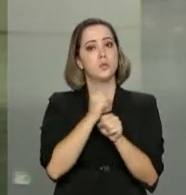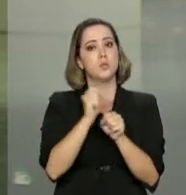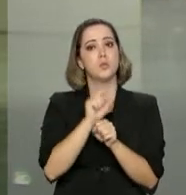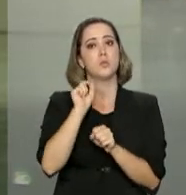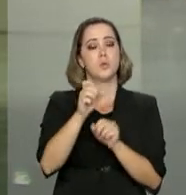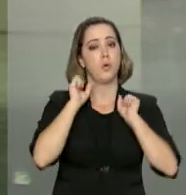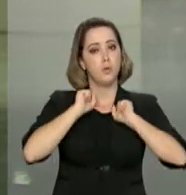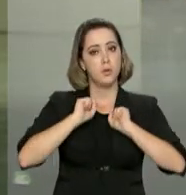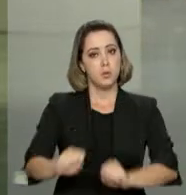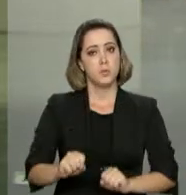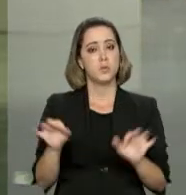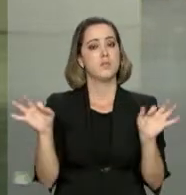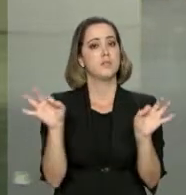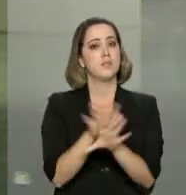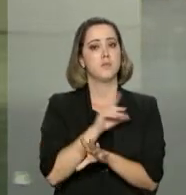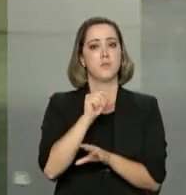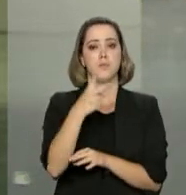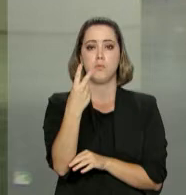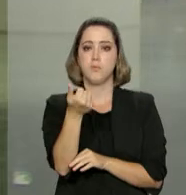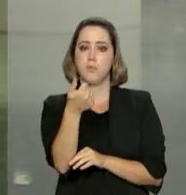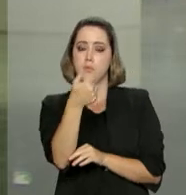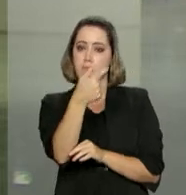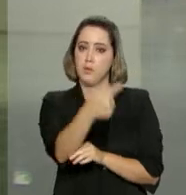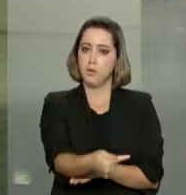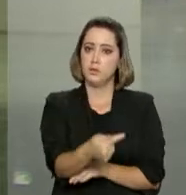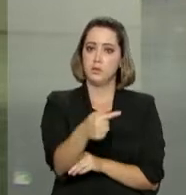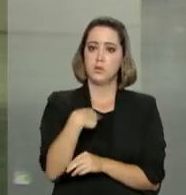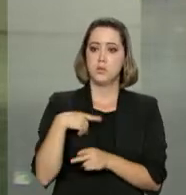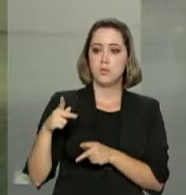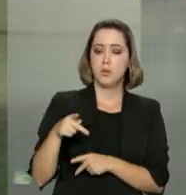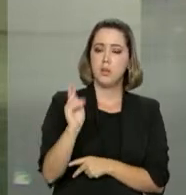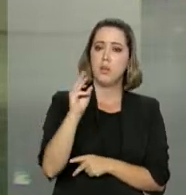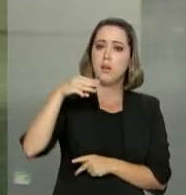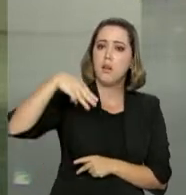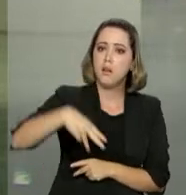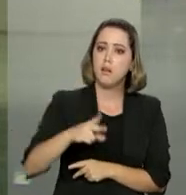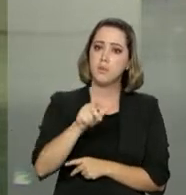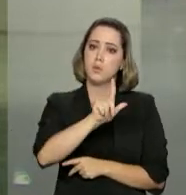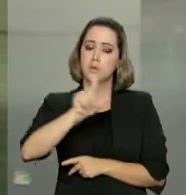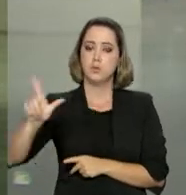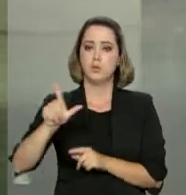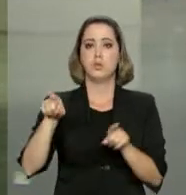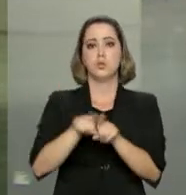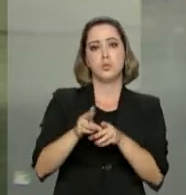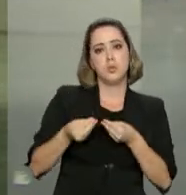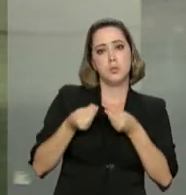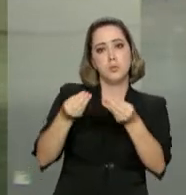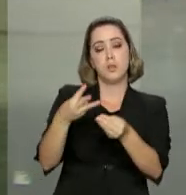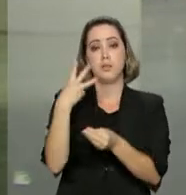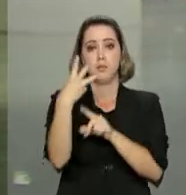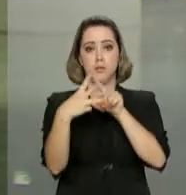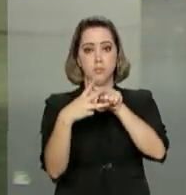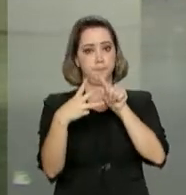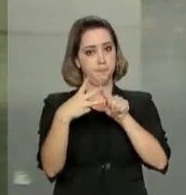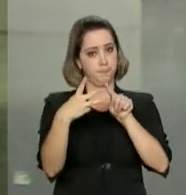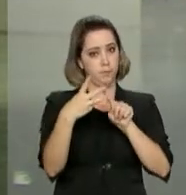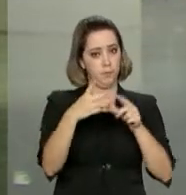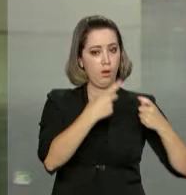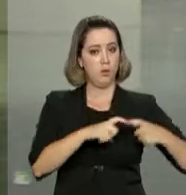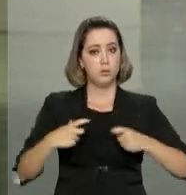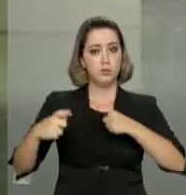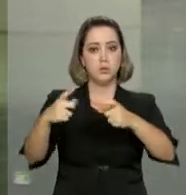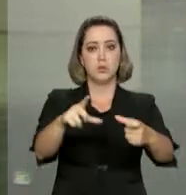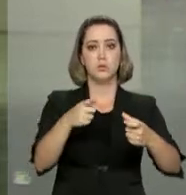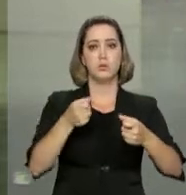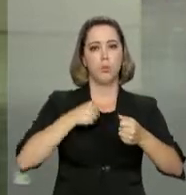foi possível concluir 217 quilômetros do eixo leste e entregar 3 das 6 estações